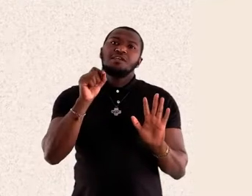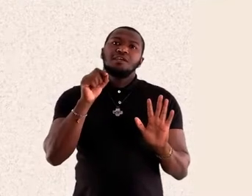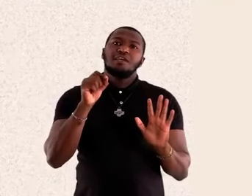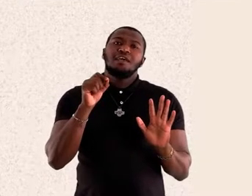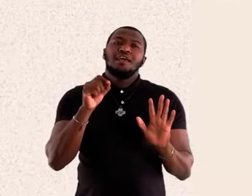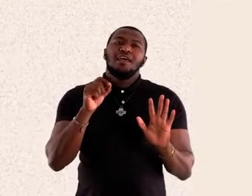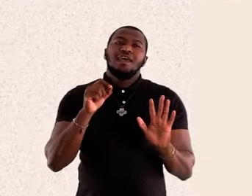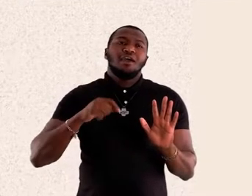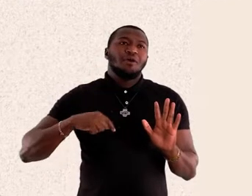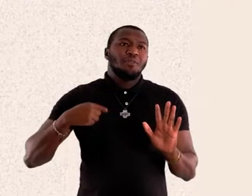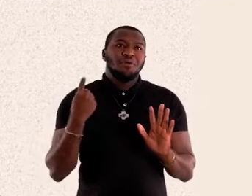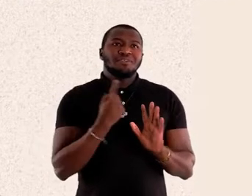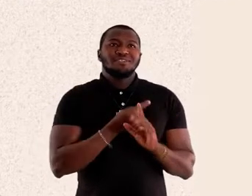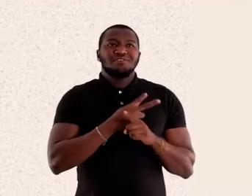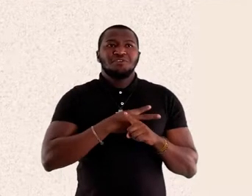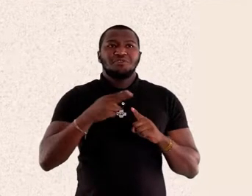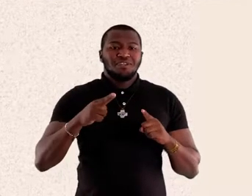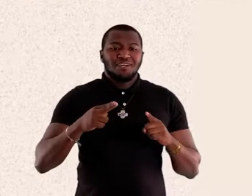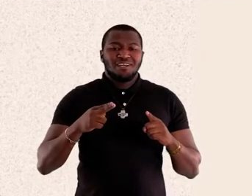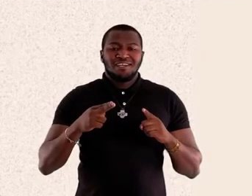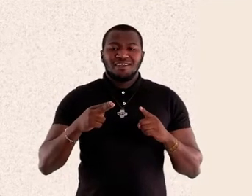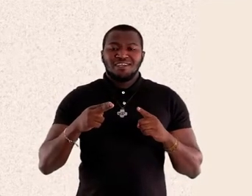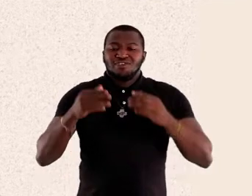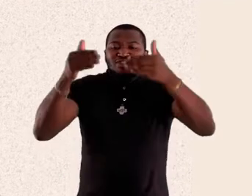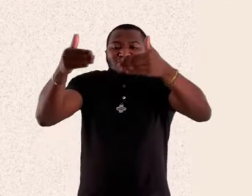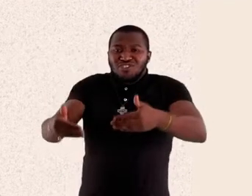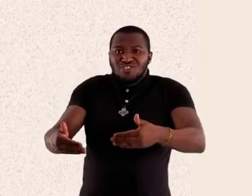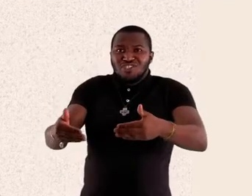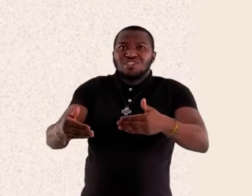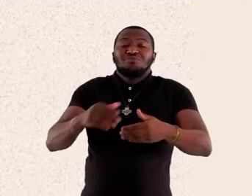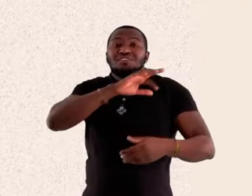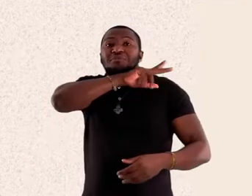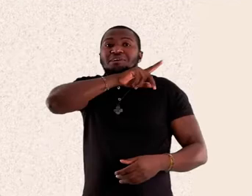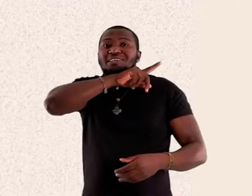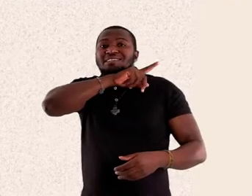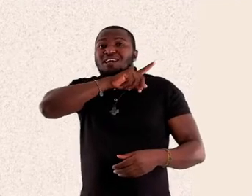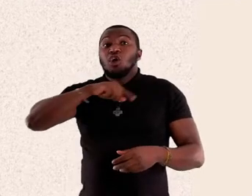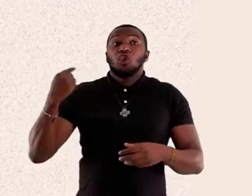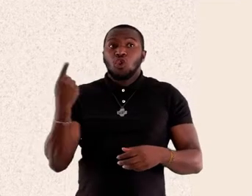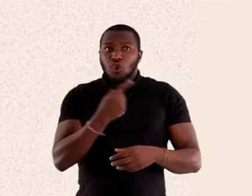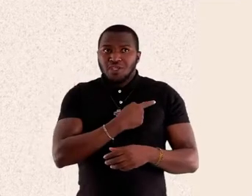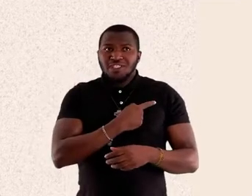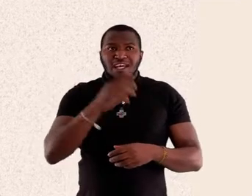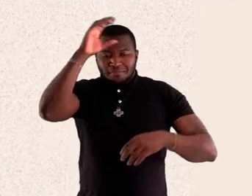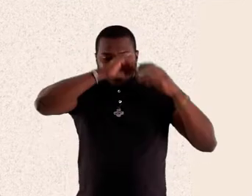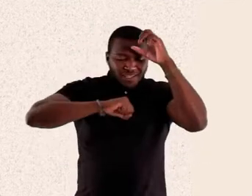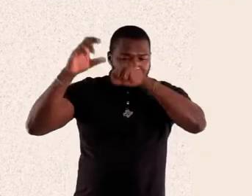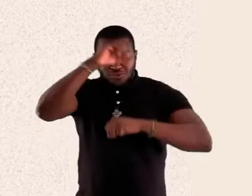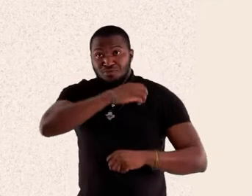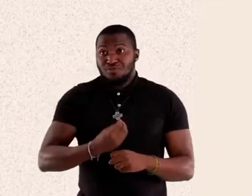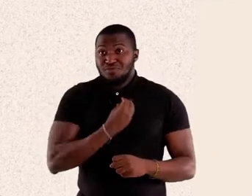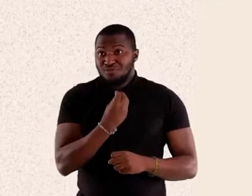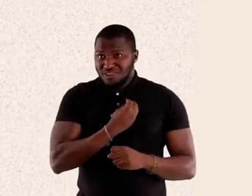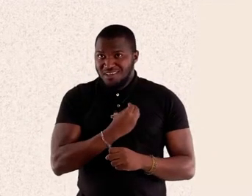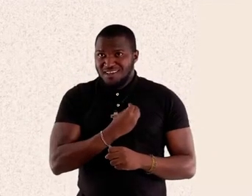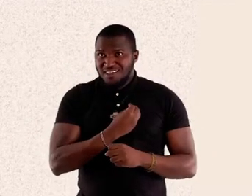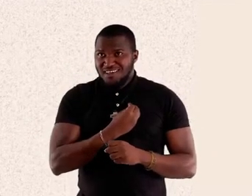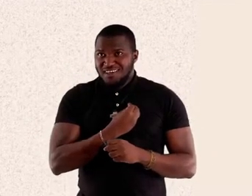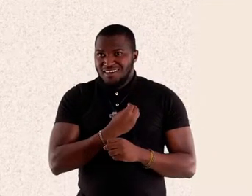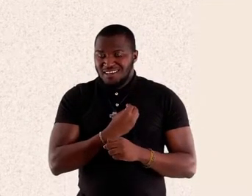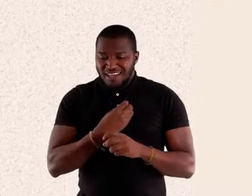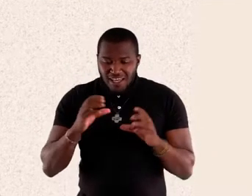grande vantagem competitiva do ser humano aí nós vamos passar para a área da